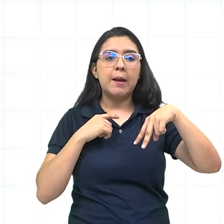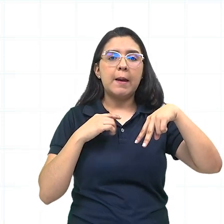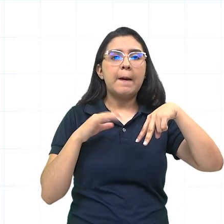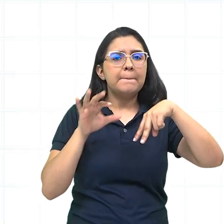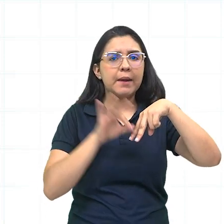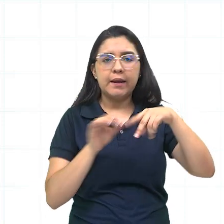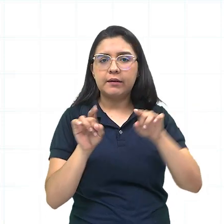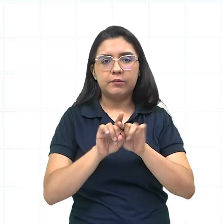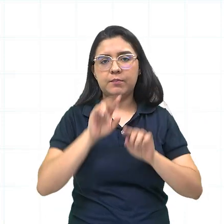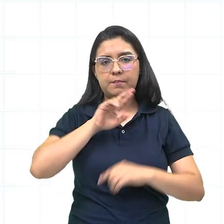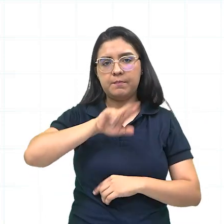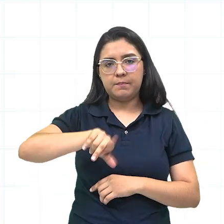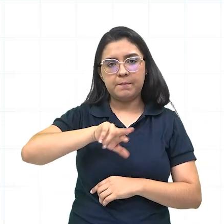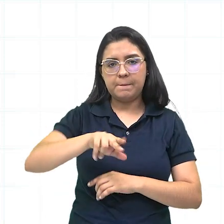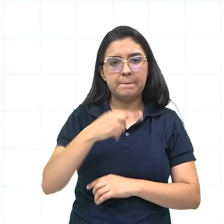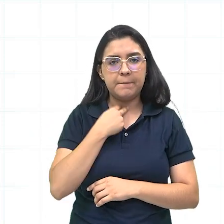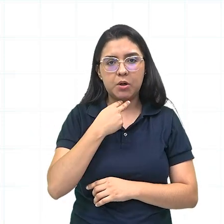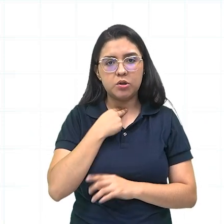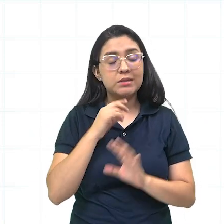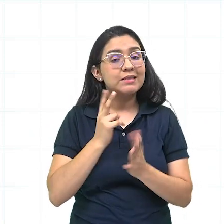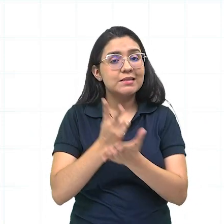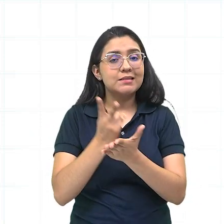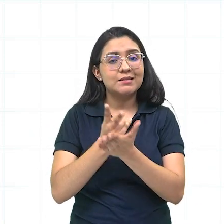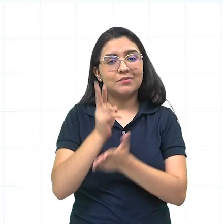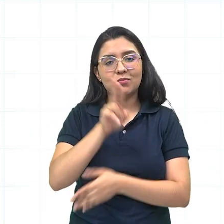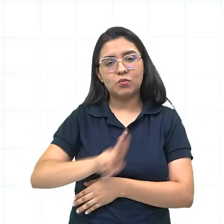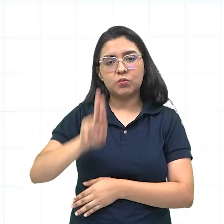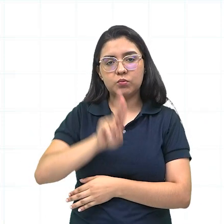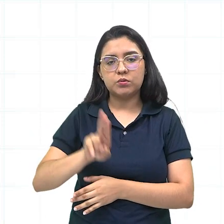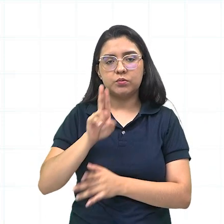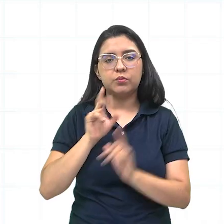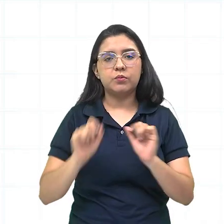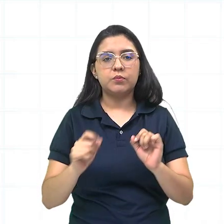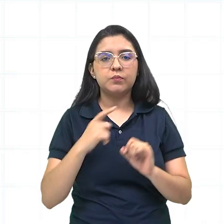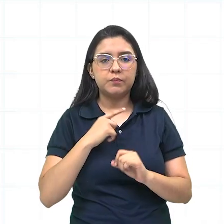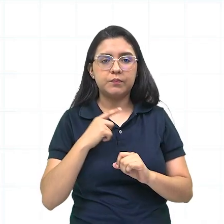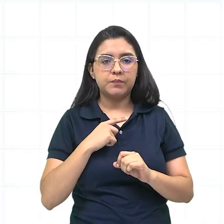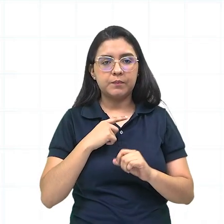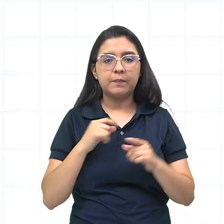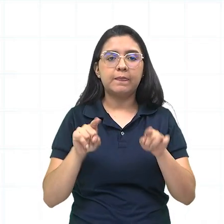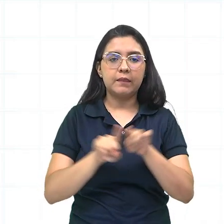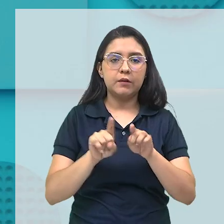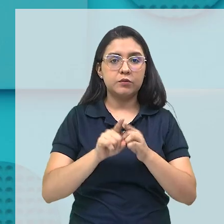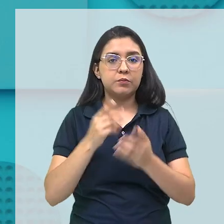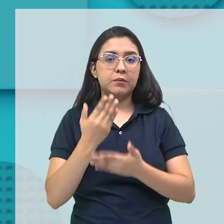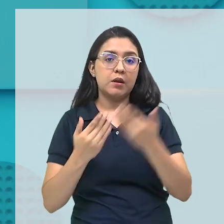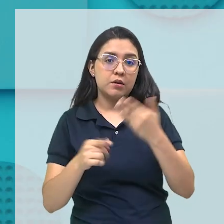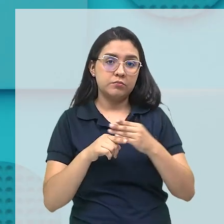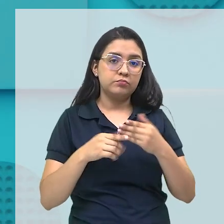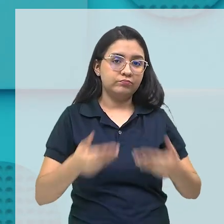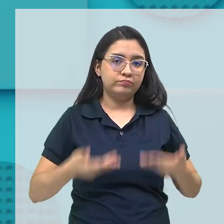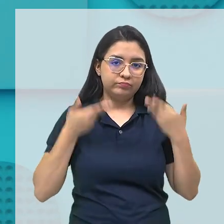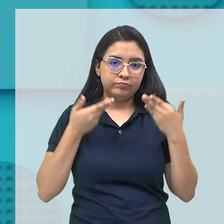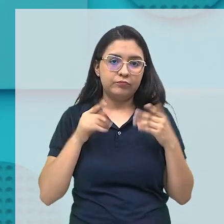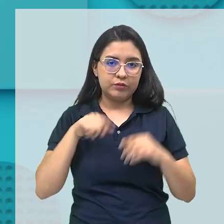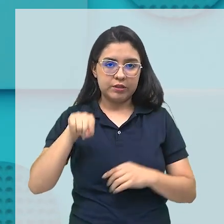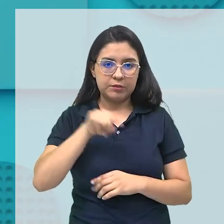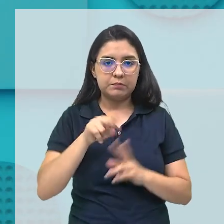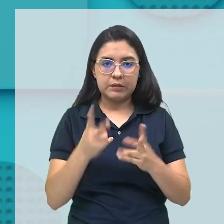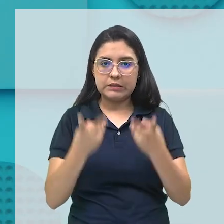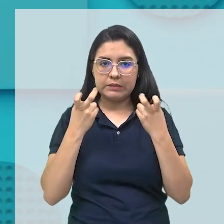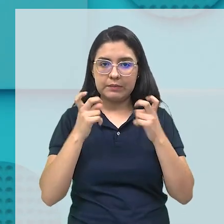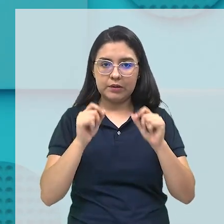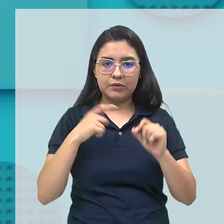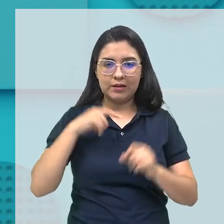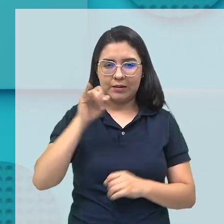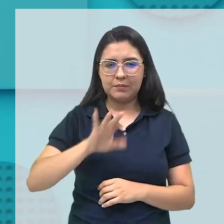fazer nada nesse sentido. Tem que ser sempre utilizando os membros superiores, tal qual como vocês viram naquela imagem lá,